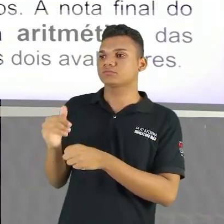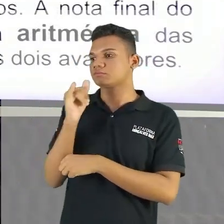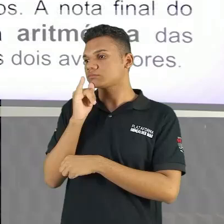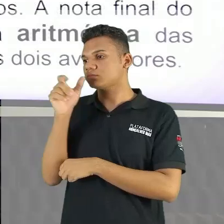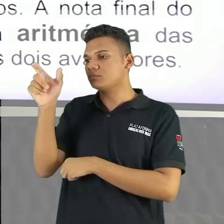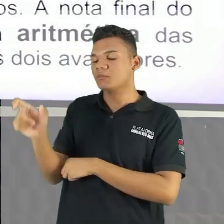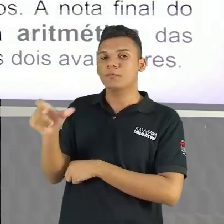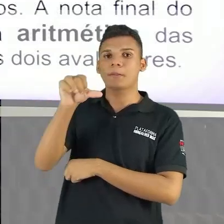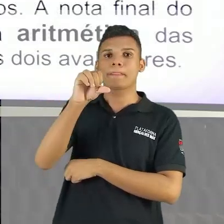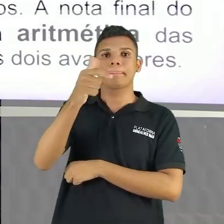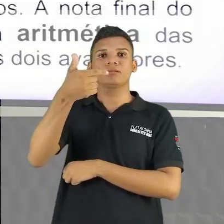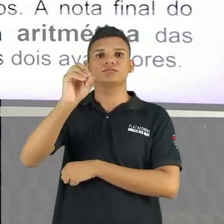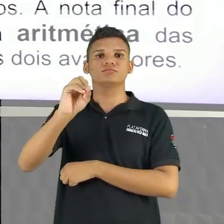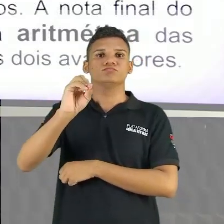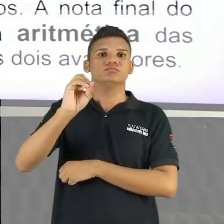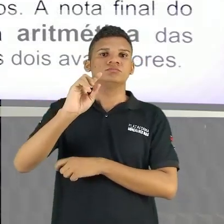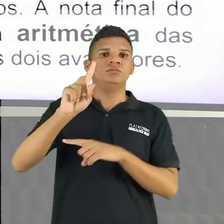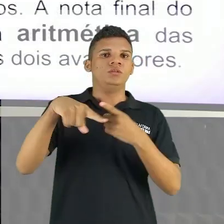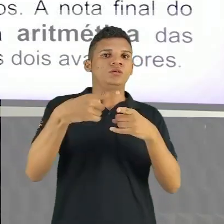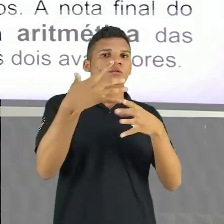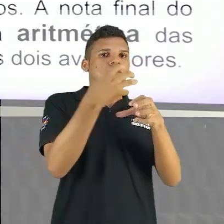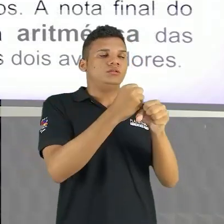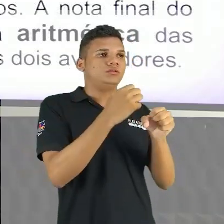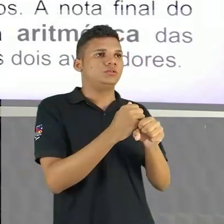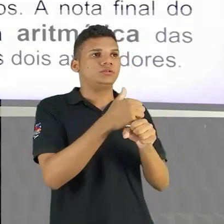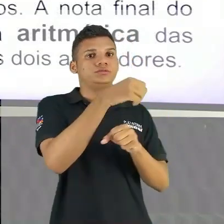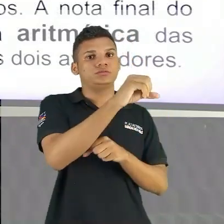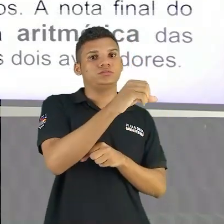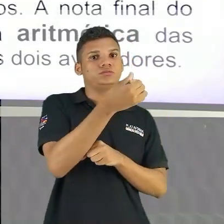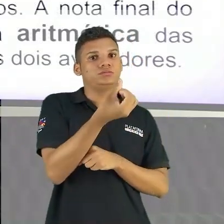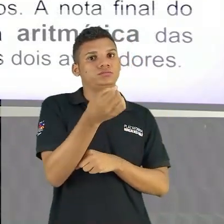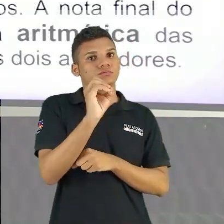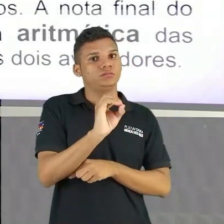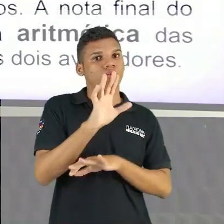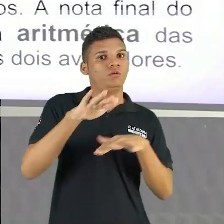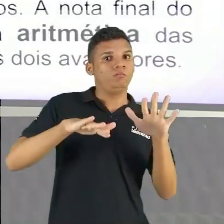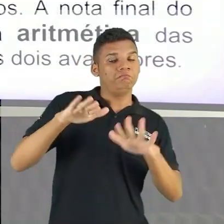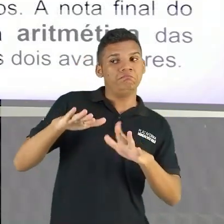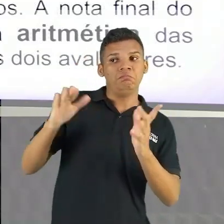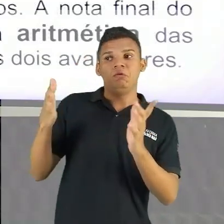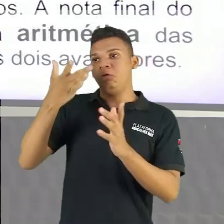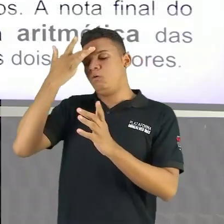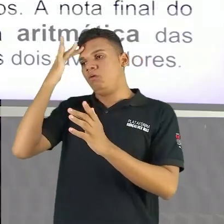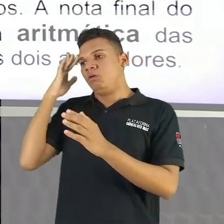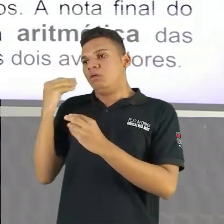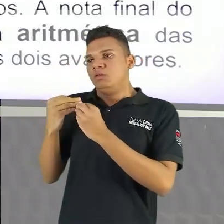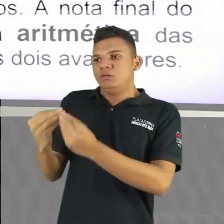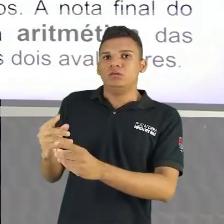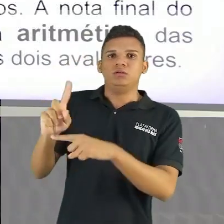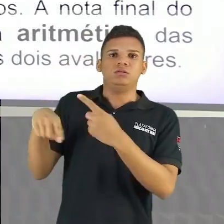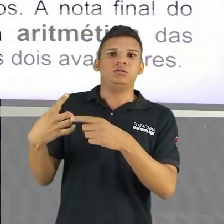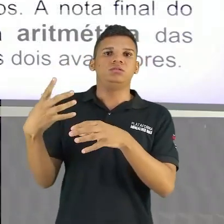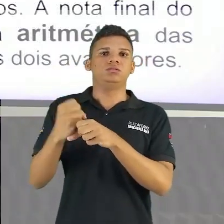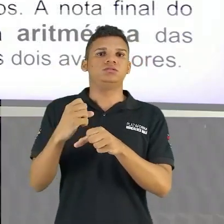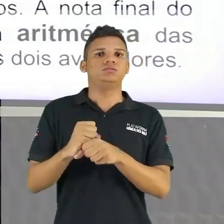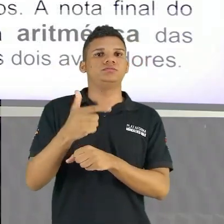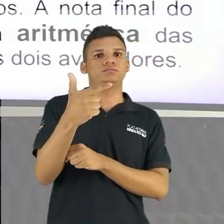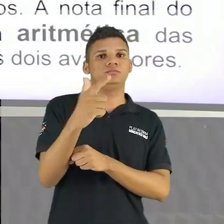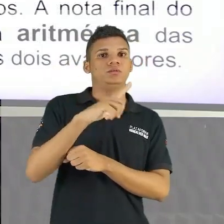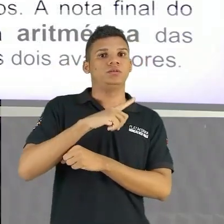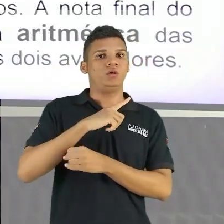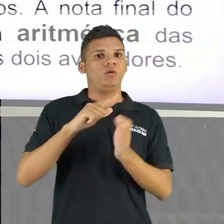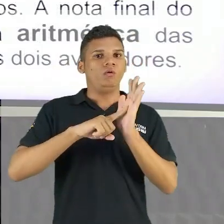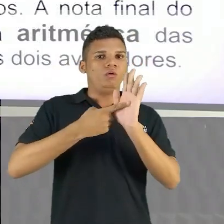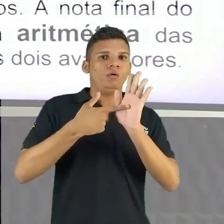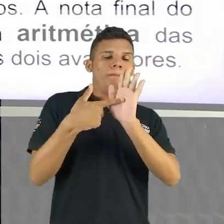der 920 eu somo com o 960 que Possivelmente o outro possa dar E aí eu divido por dois e tenho a sua nota